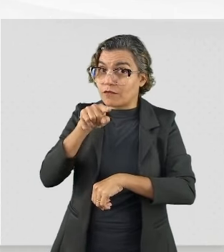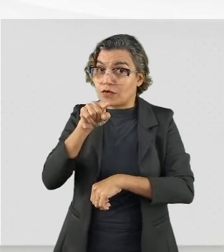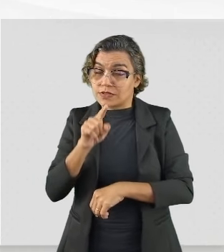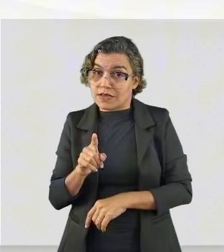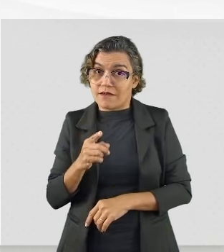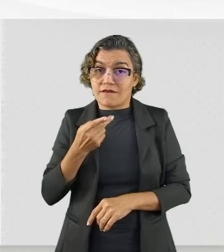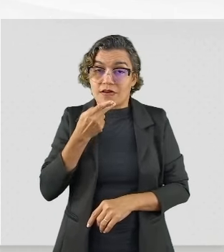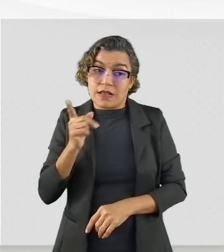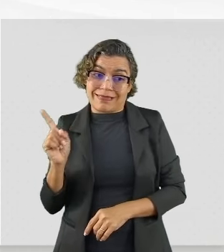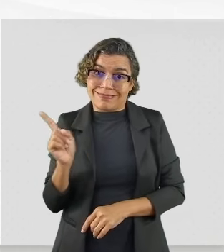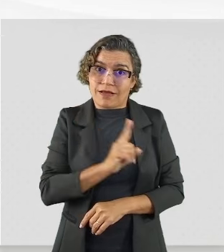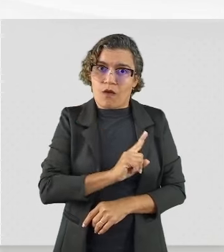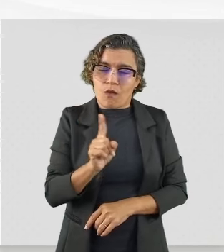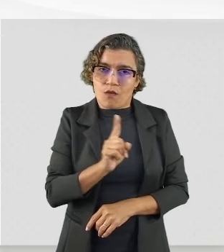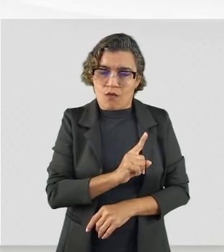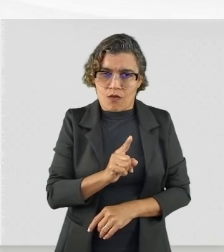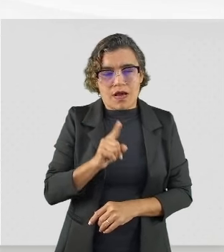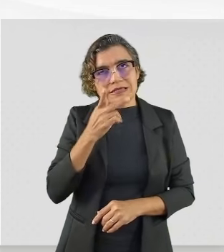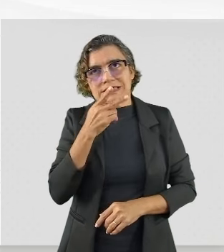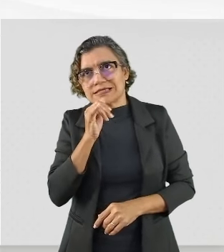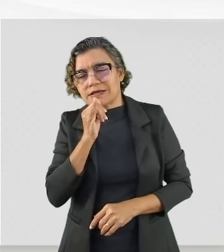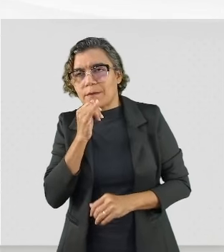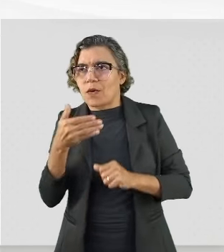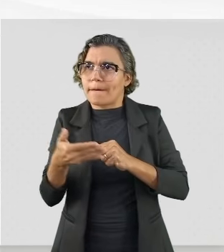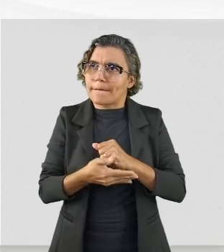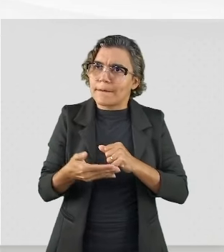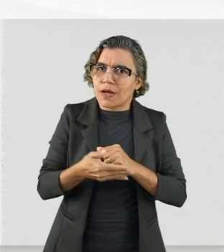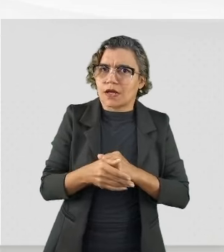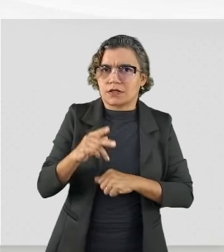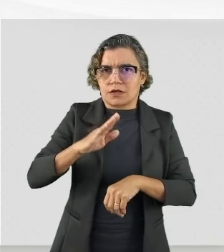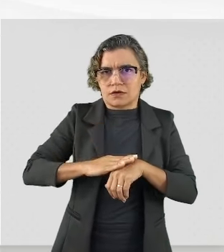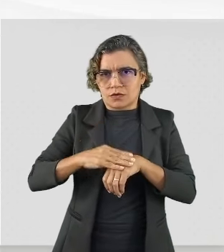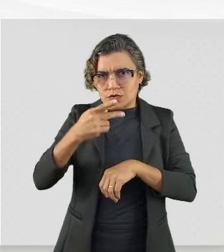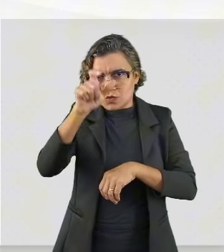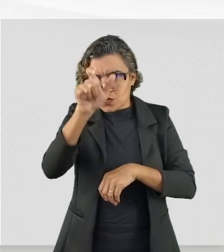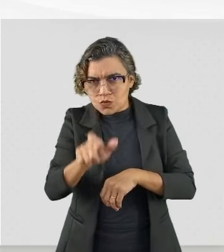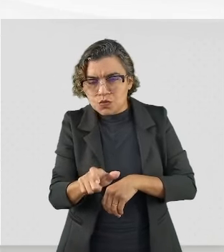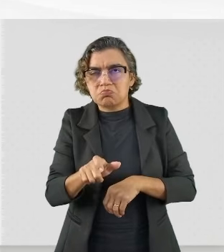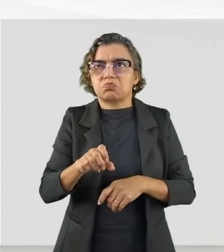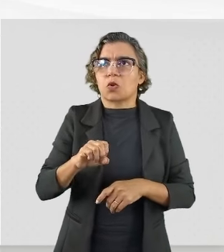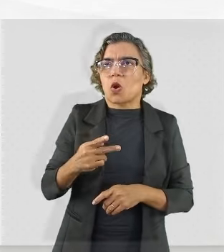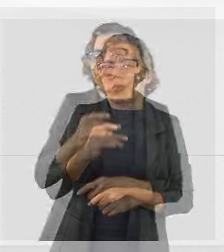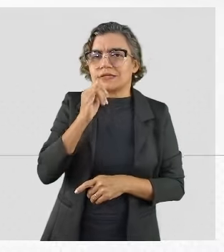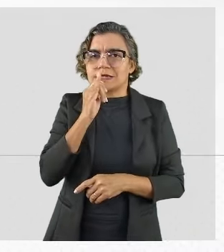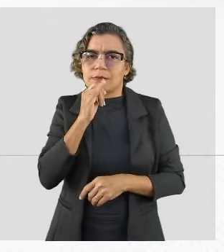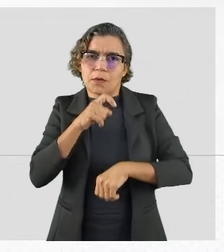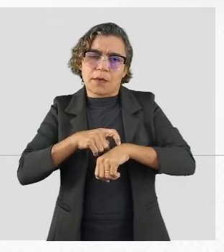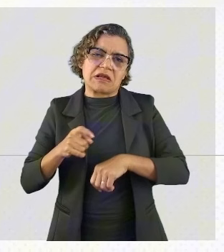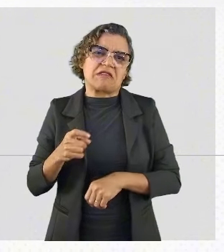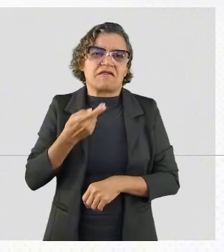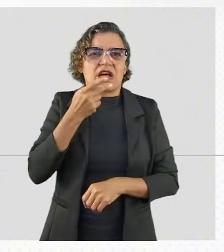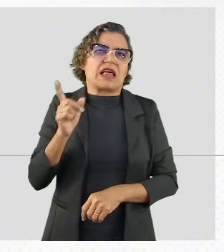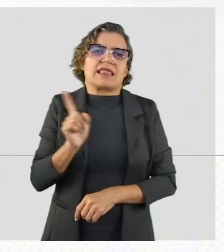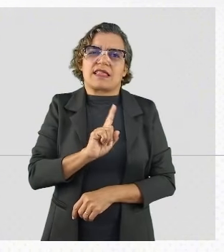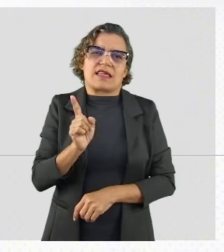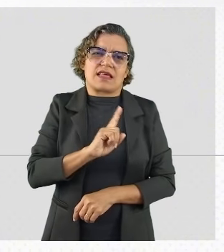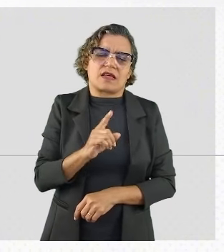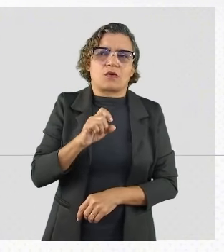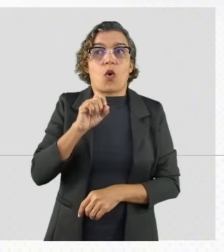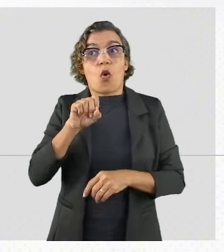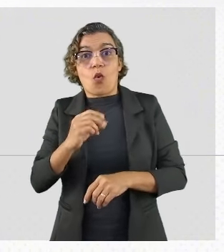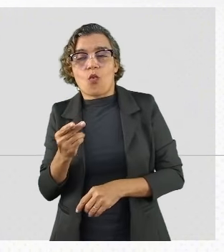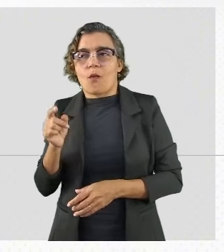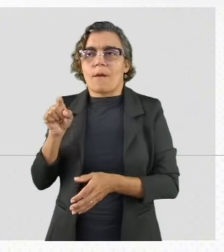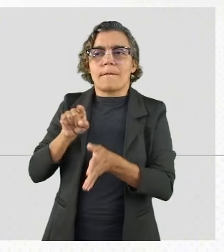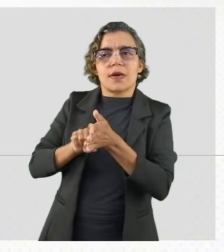aquilo que é base, por exemplo, para a tua personalidade, ou quando a gente começa a negar e questionar